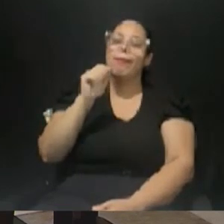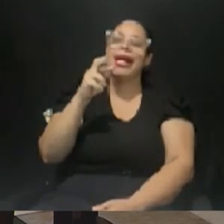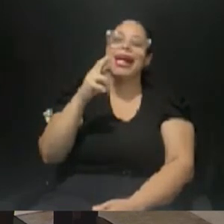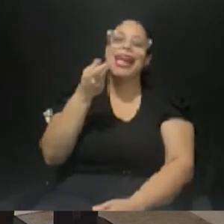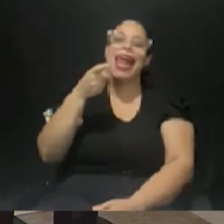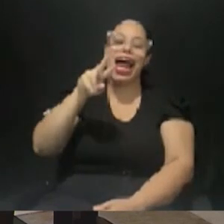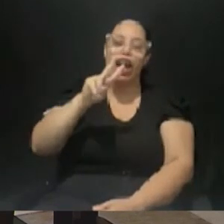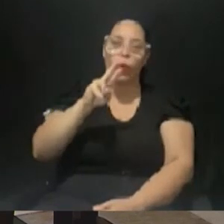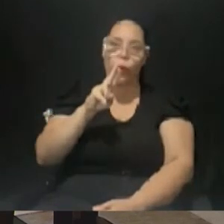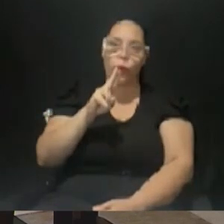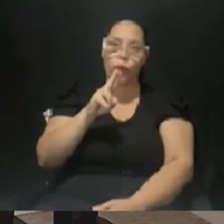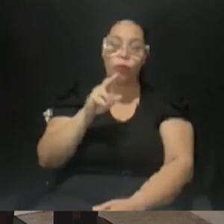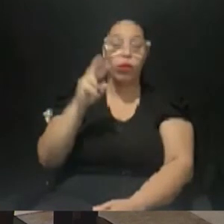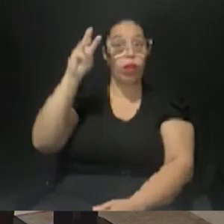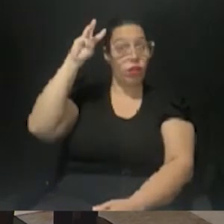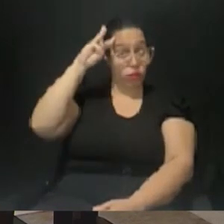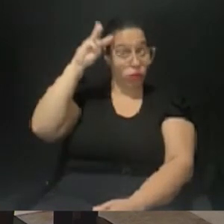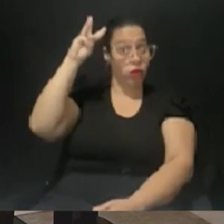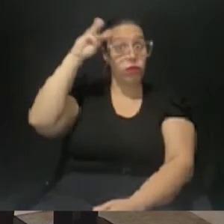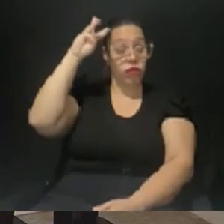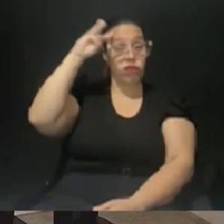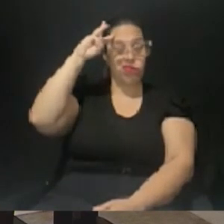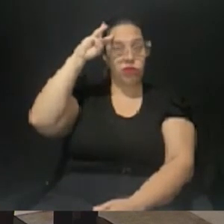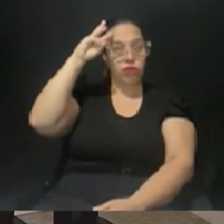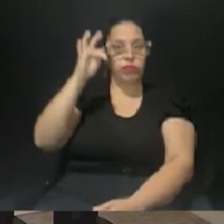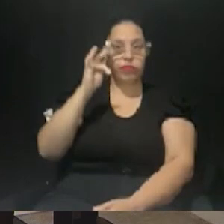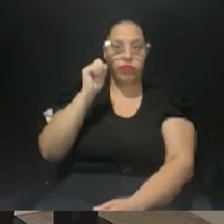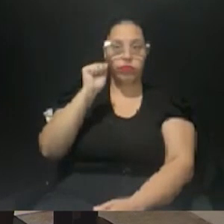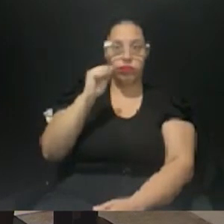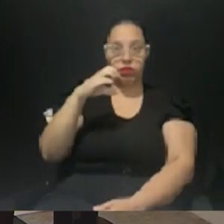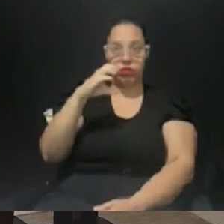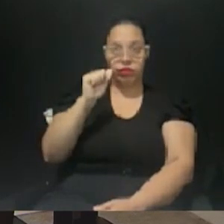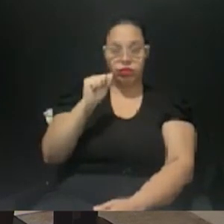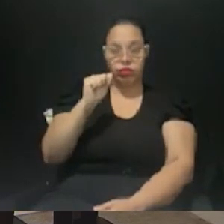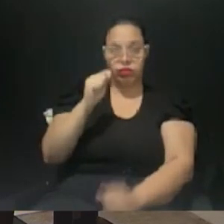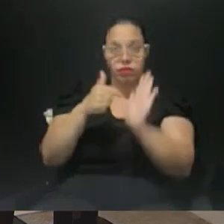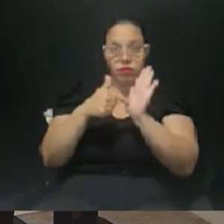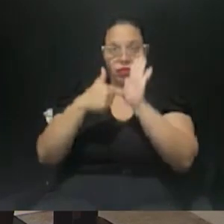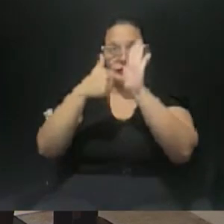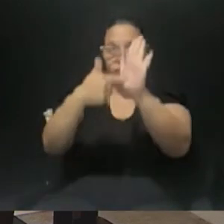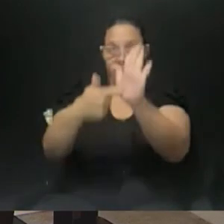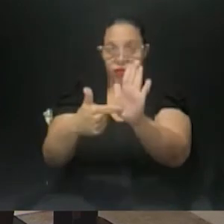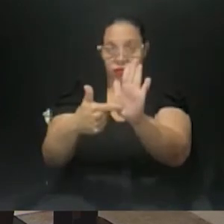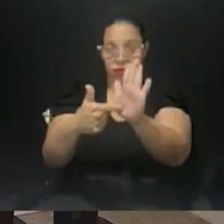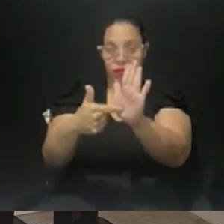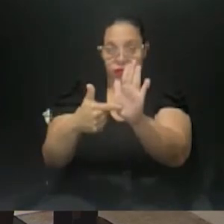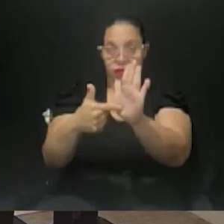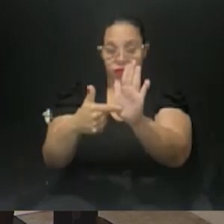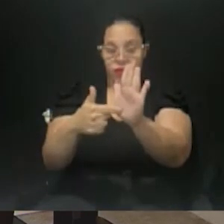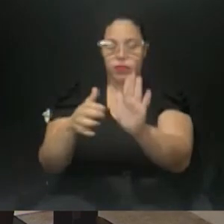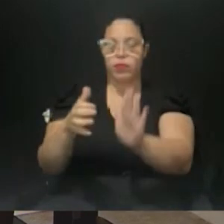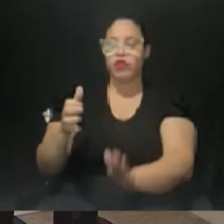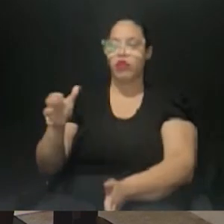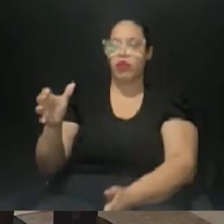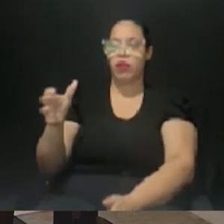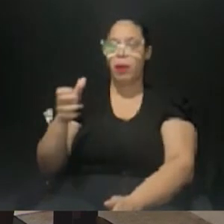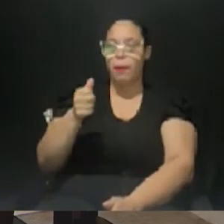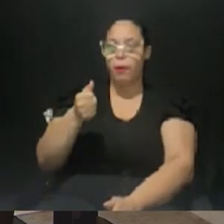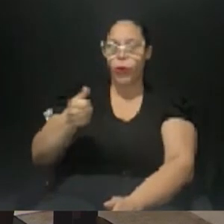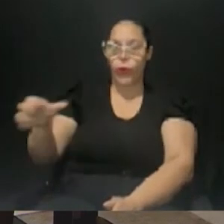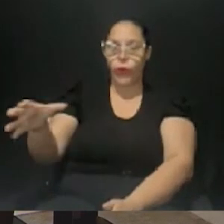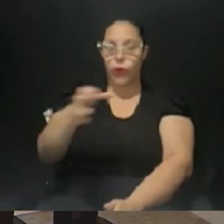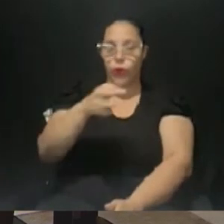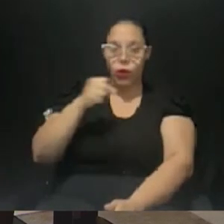Faca apresenta o seu tradicional double chop, fazendo com que a calçada da Conceição toda seja tomada